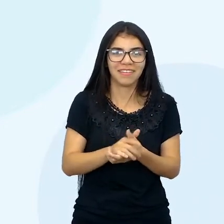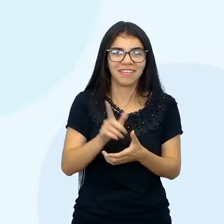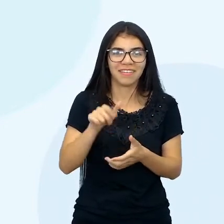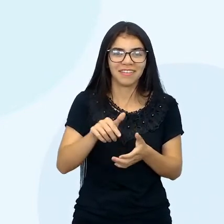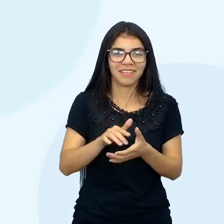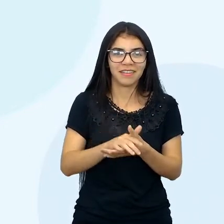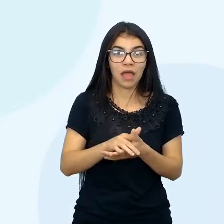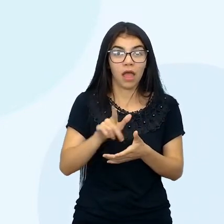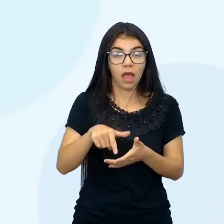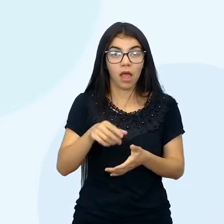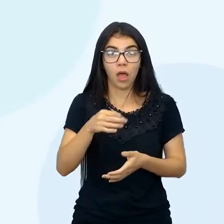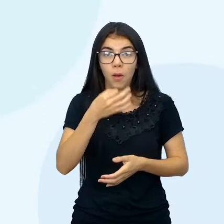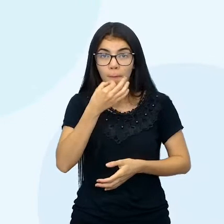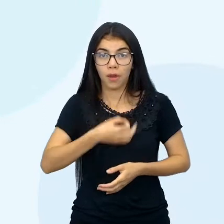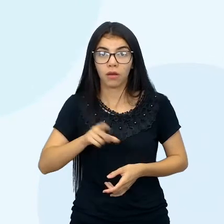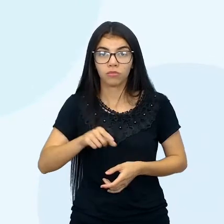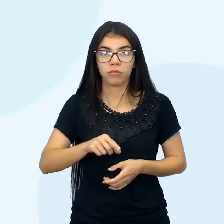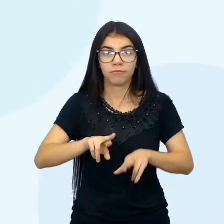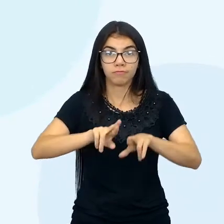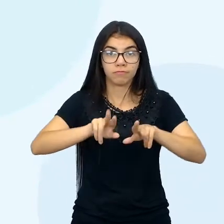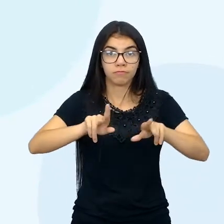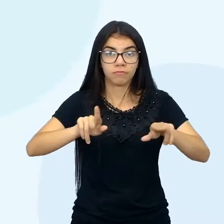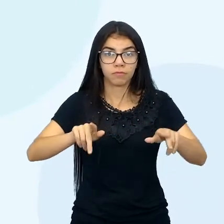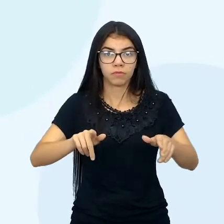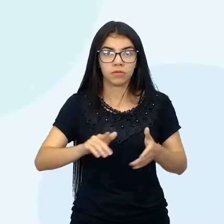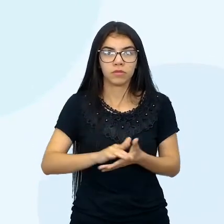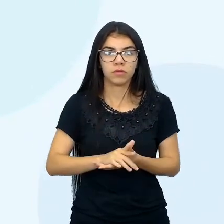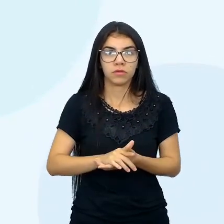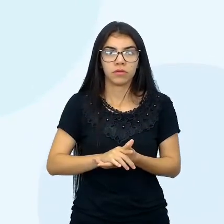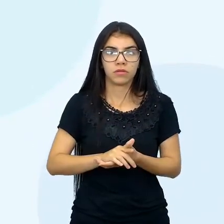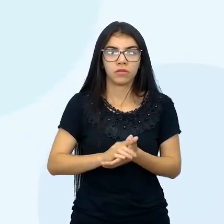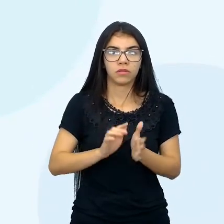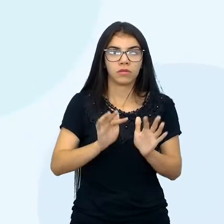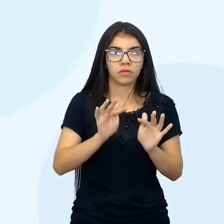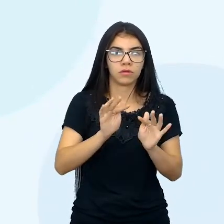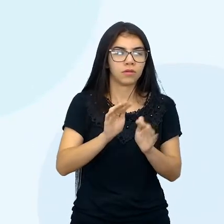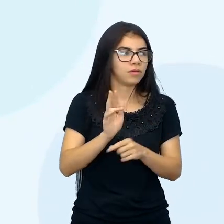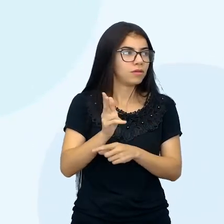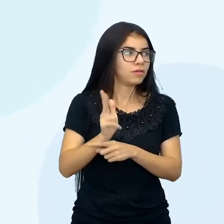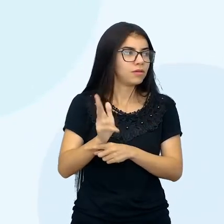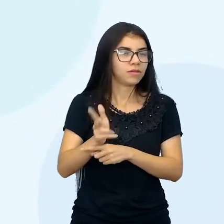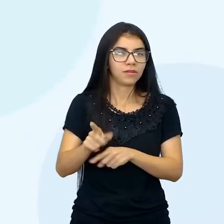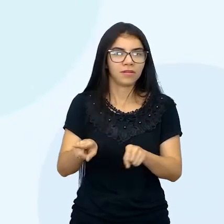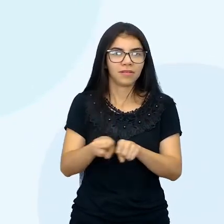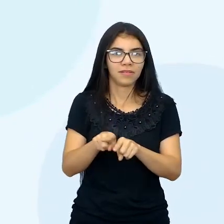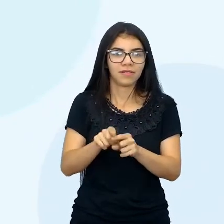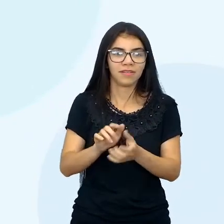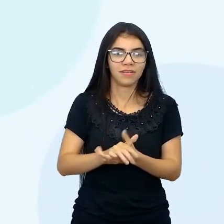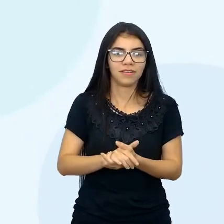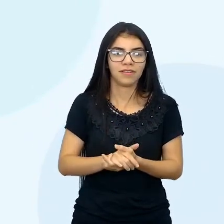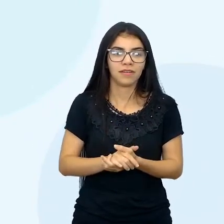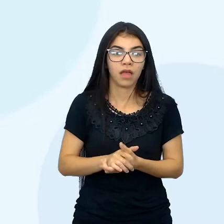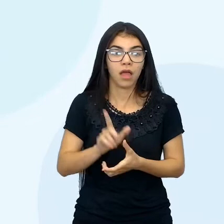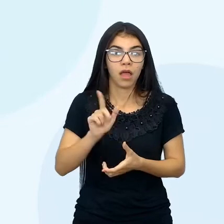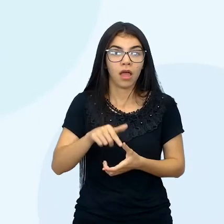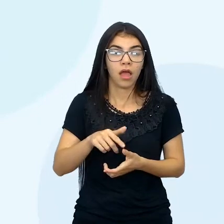um critério. Diversidade de gêneros dos filmes. Isso é importante, É né? você aprender a assistir aquilo que